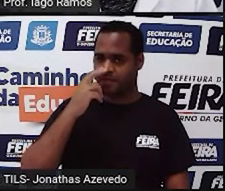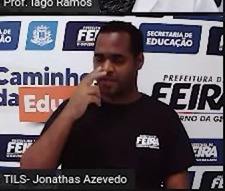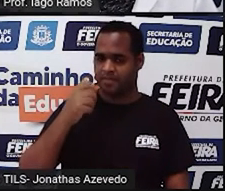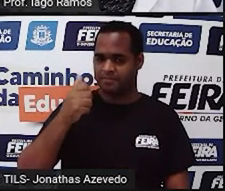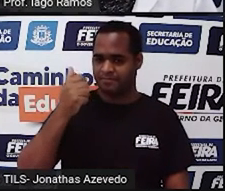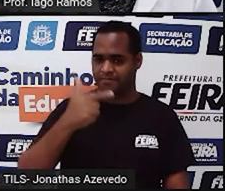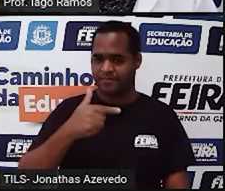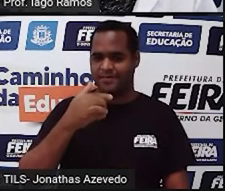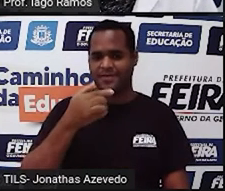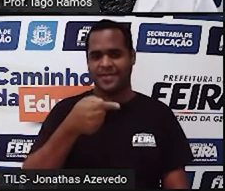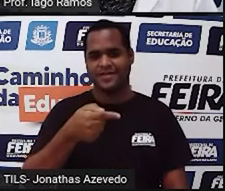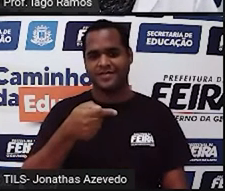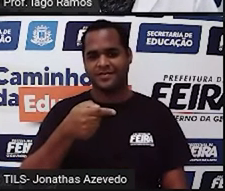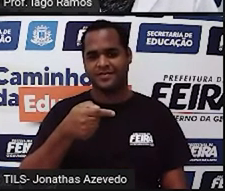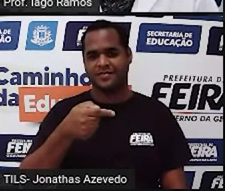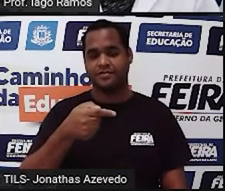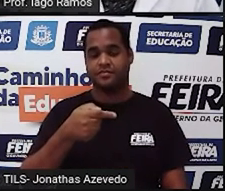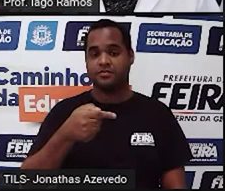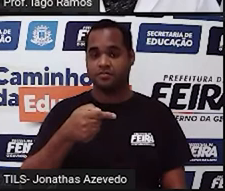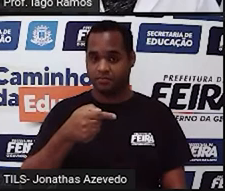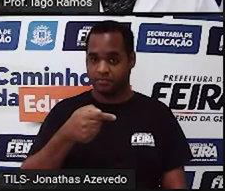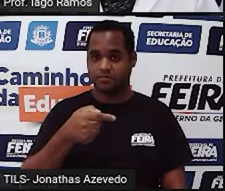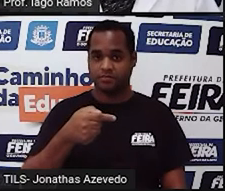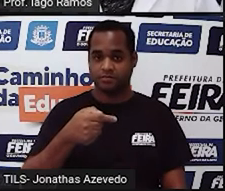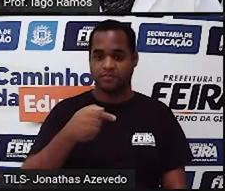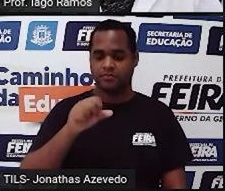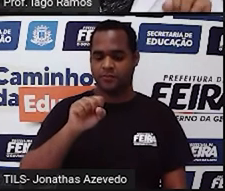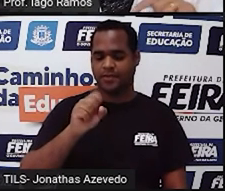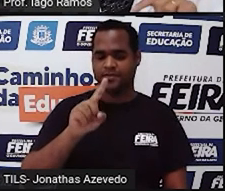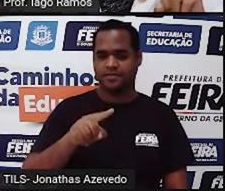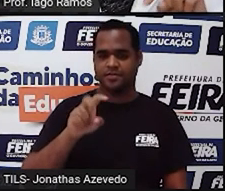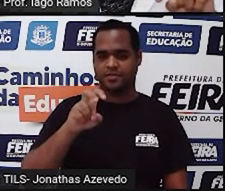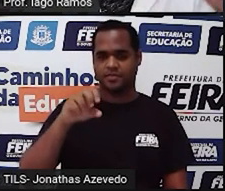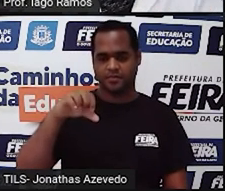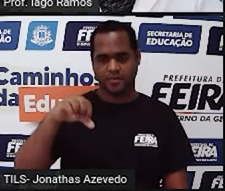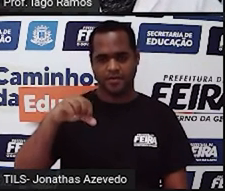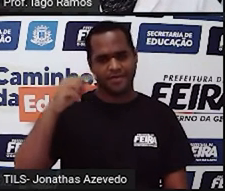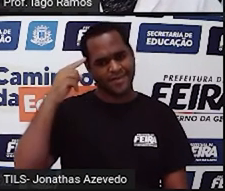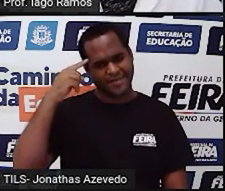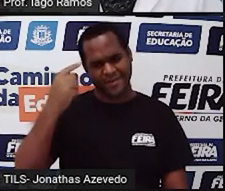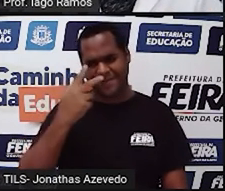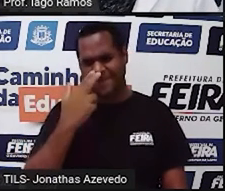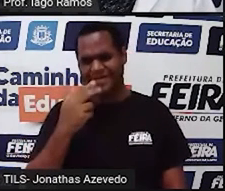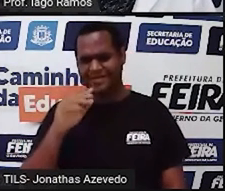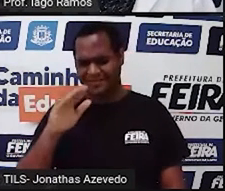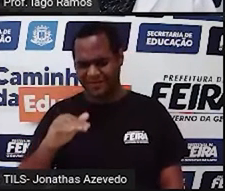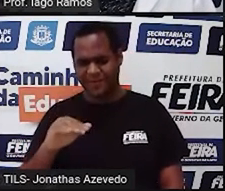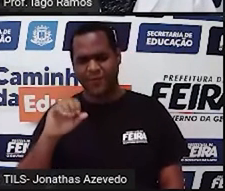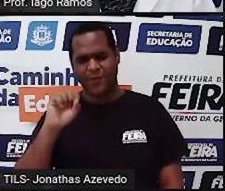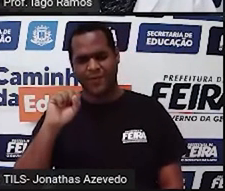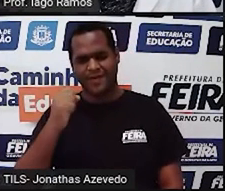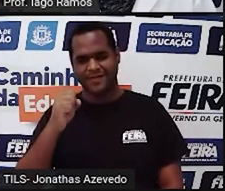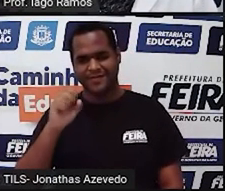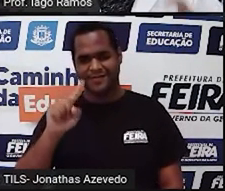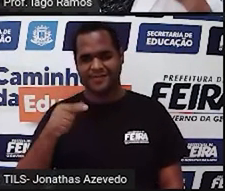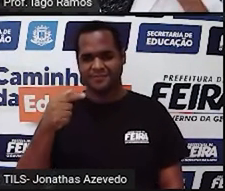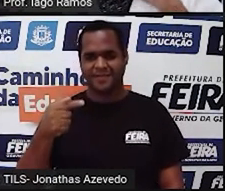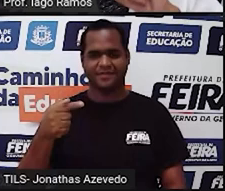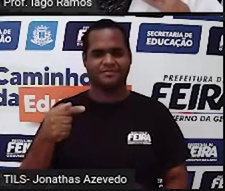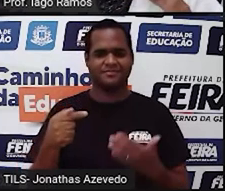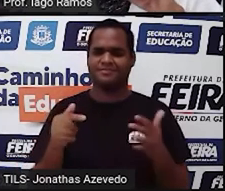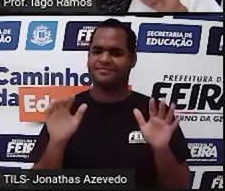sete né o 8:59 deveria ser maior que o 8,7